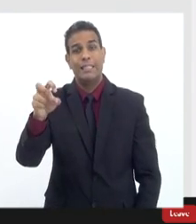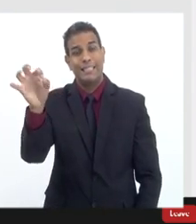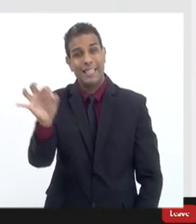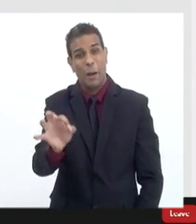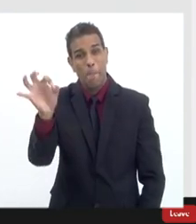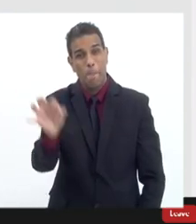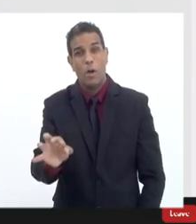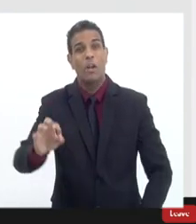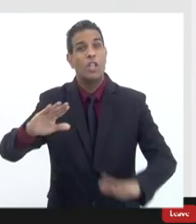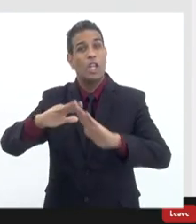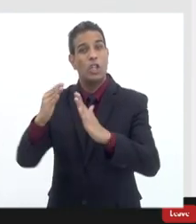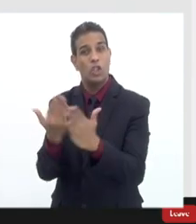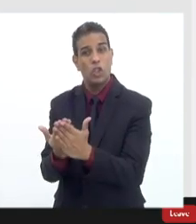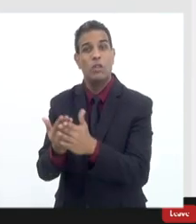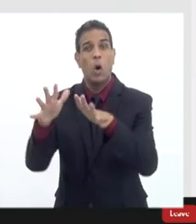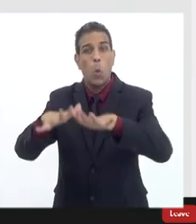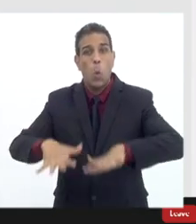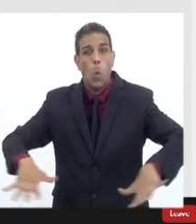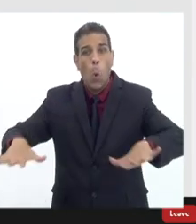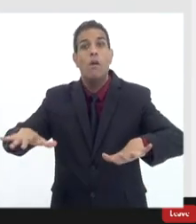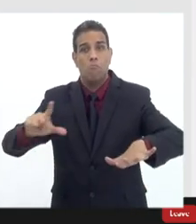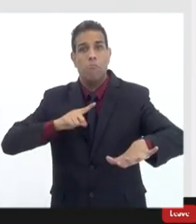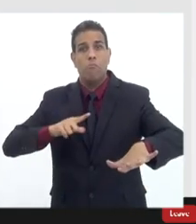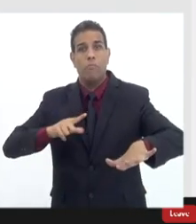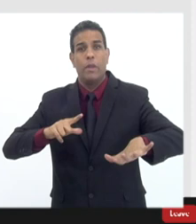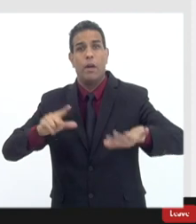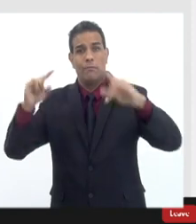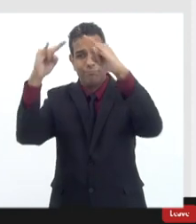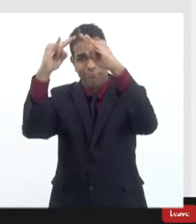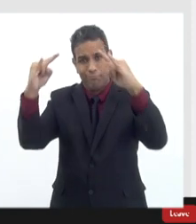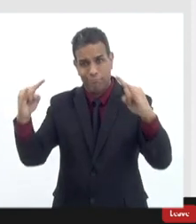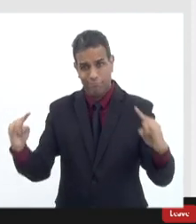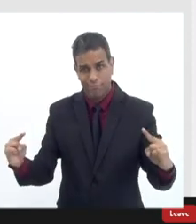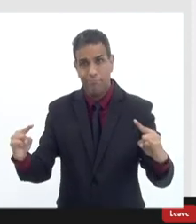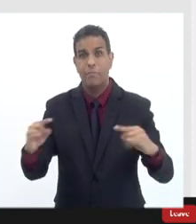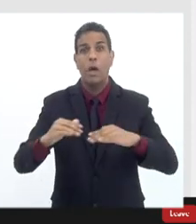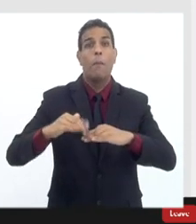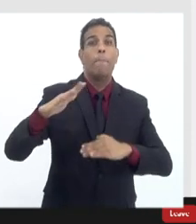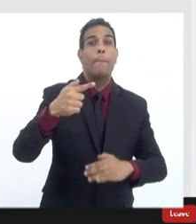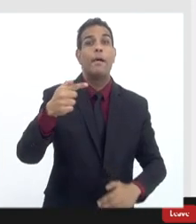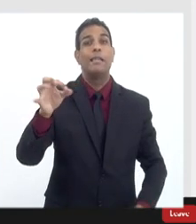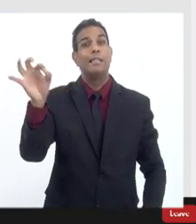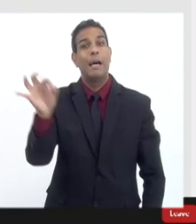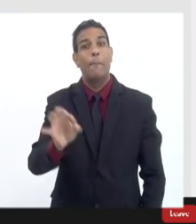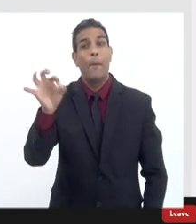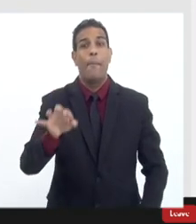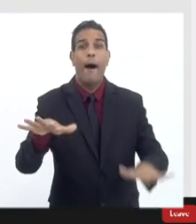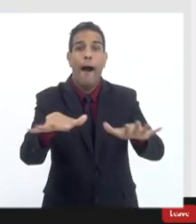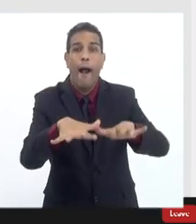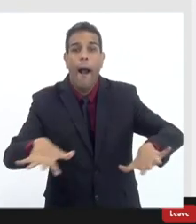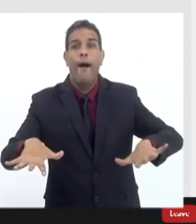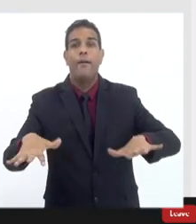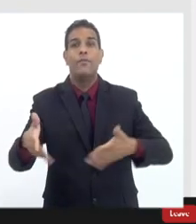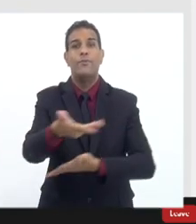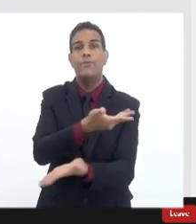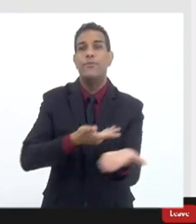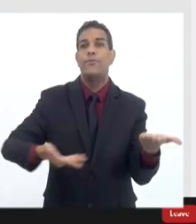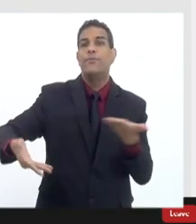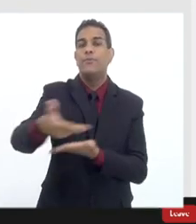76% as quadras são cobertas. Mais de 70% da escola possui espaço de convivência ao ar